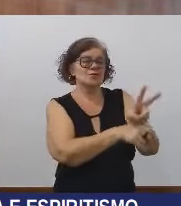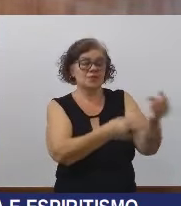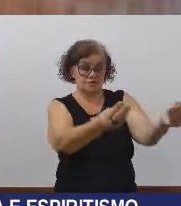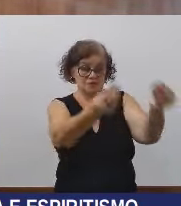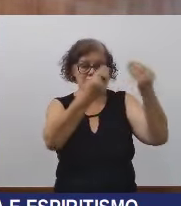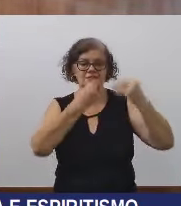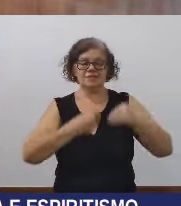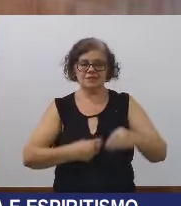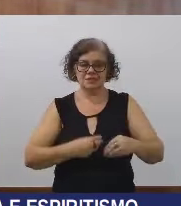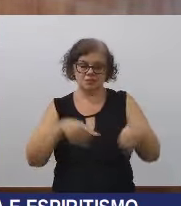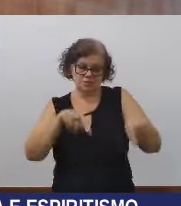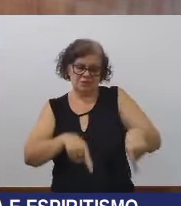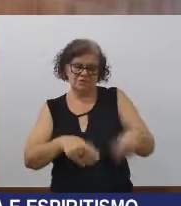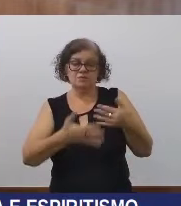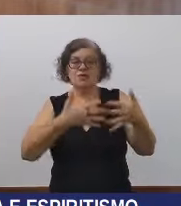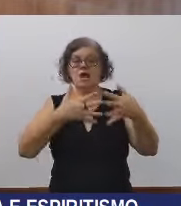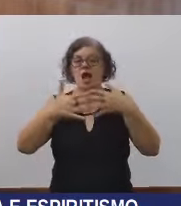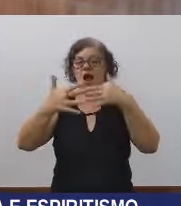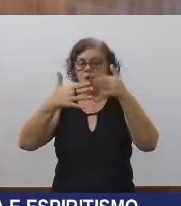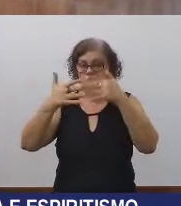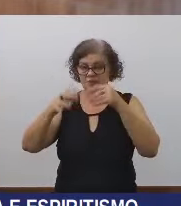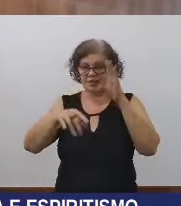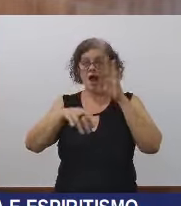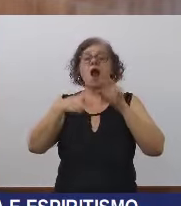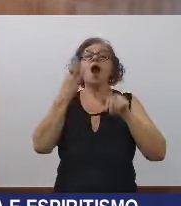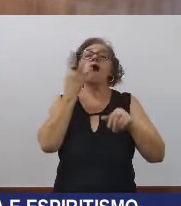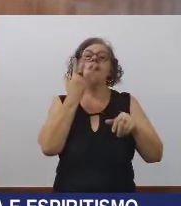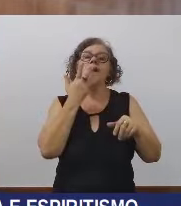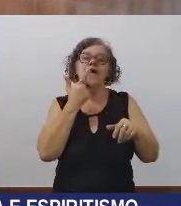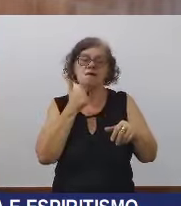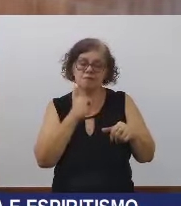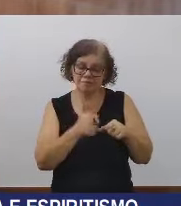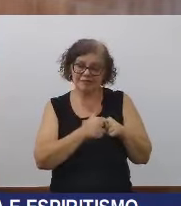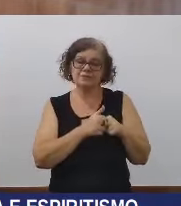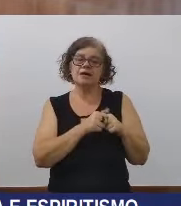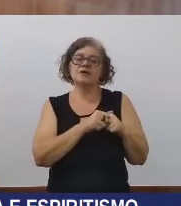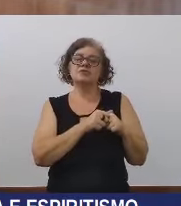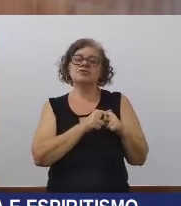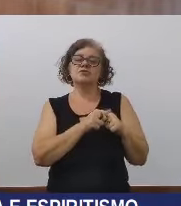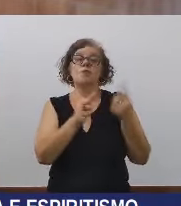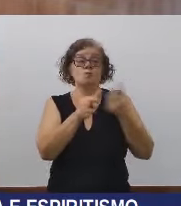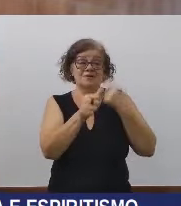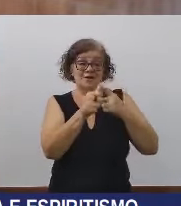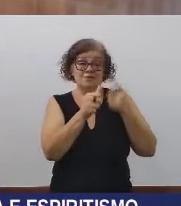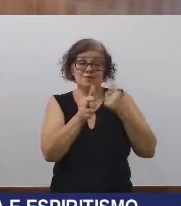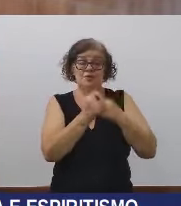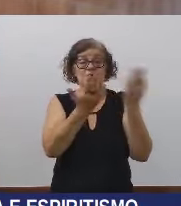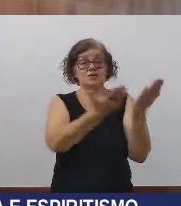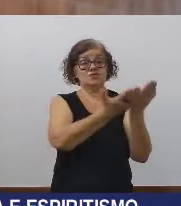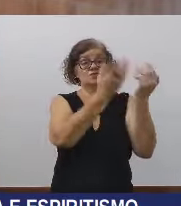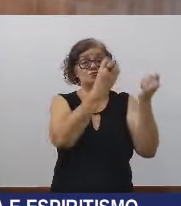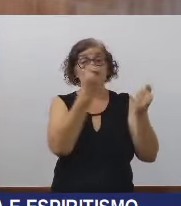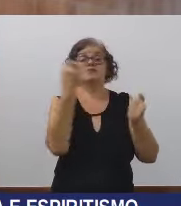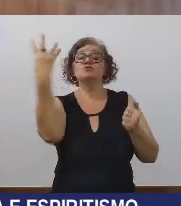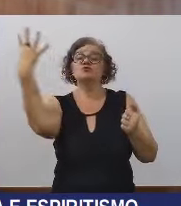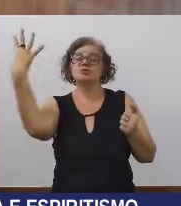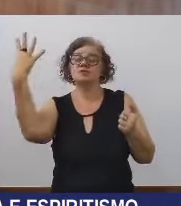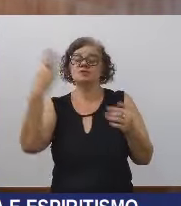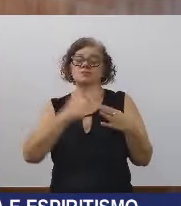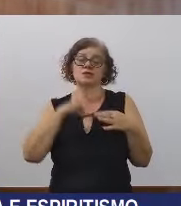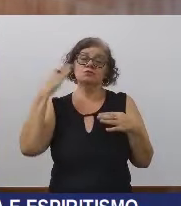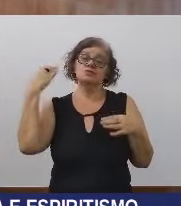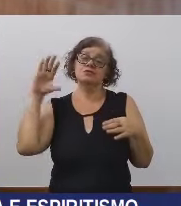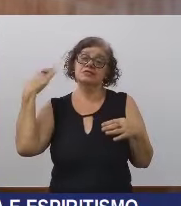trazer aqui ao palco um matemático, e isso está também nas primeiras páginas do Livro dos Espíritos, no subitem